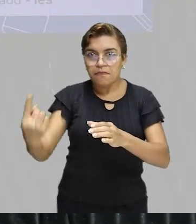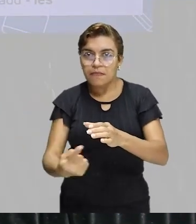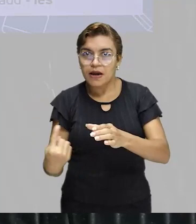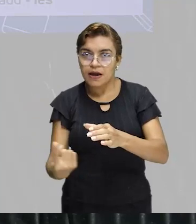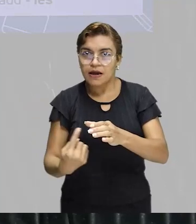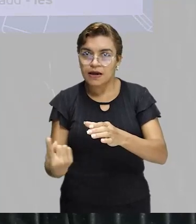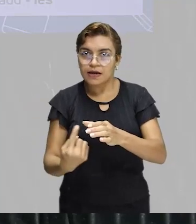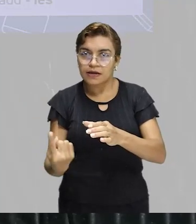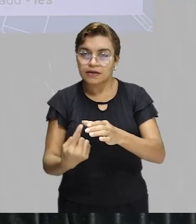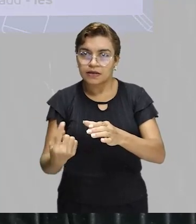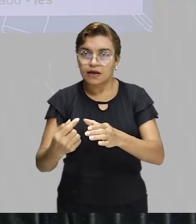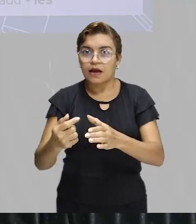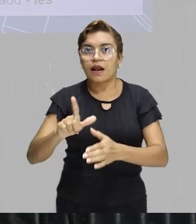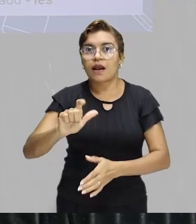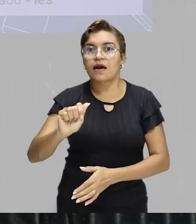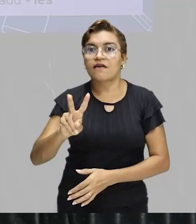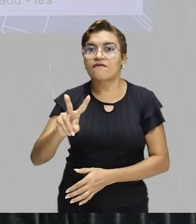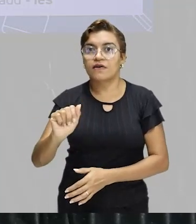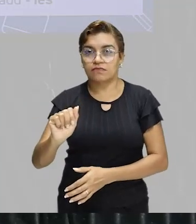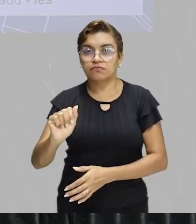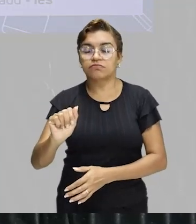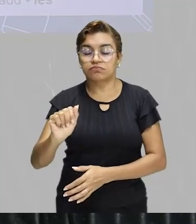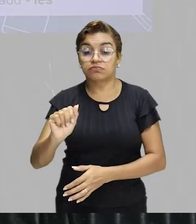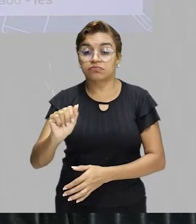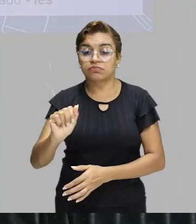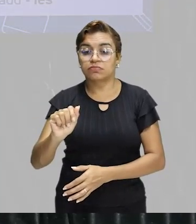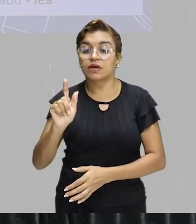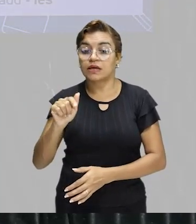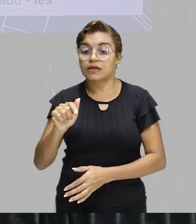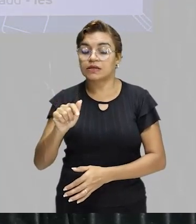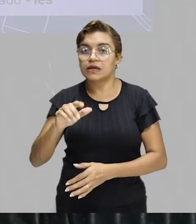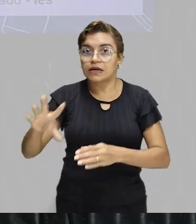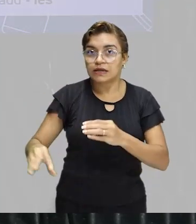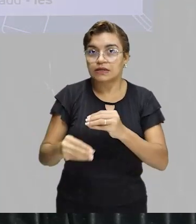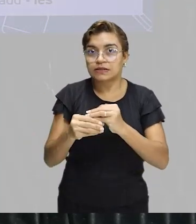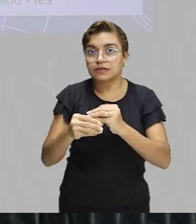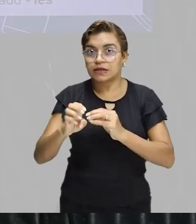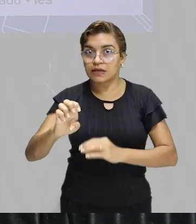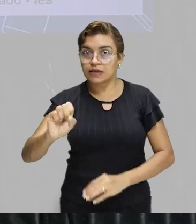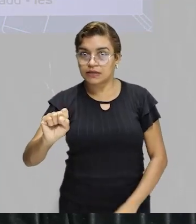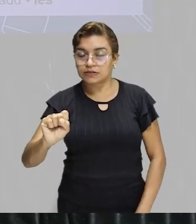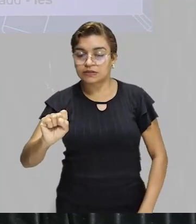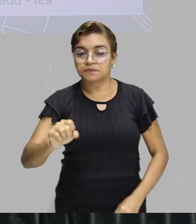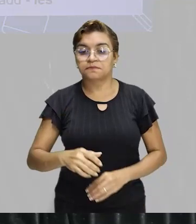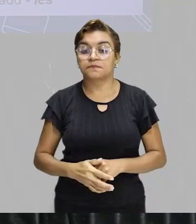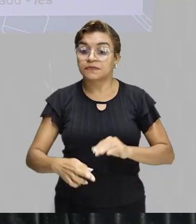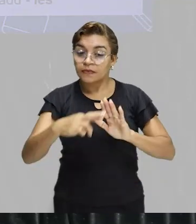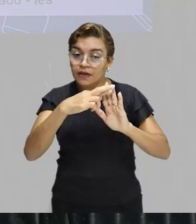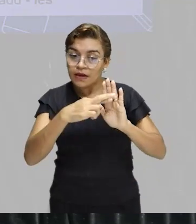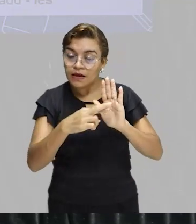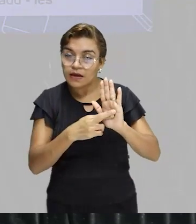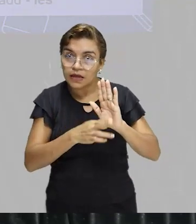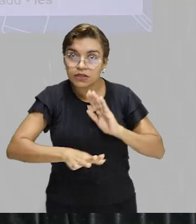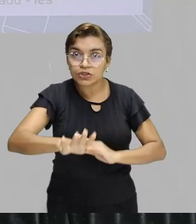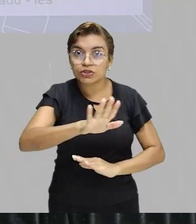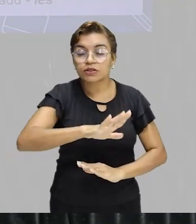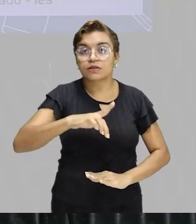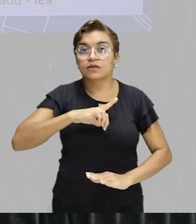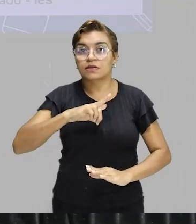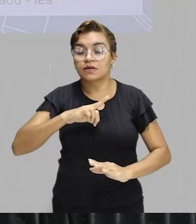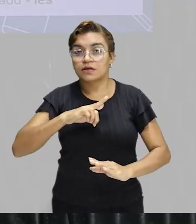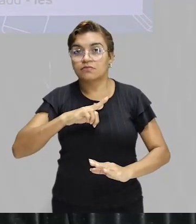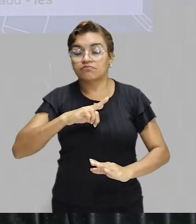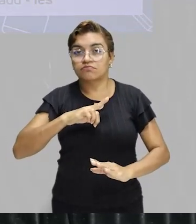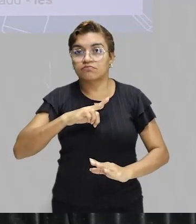machine washes. Tá? Então, aqui eu tenho es no final. Regra geral, S no final para as